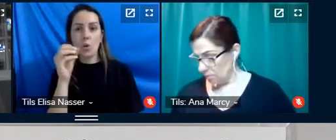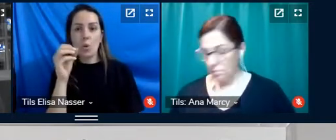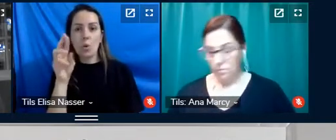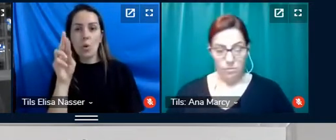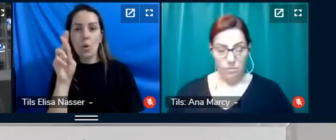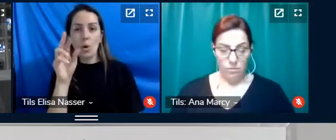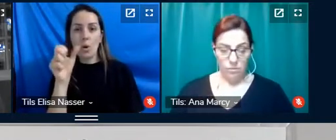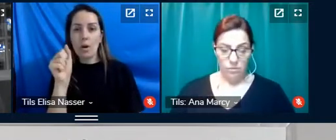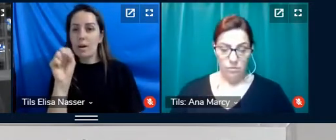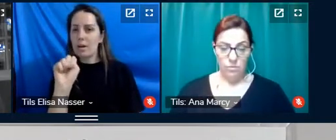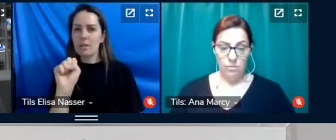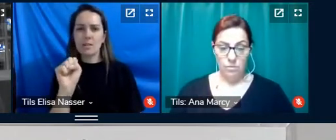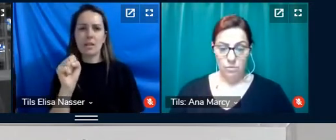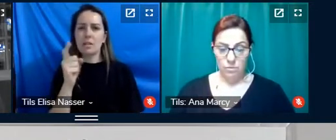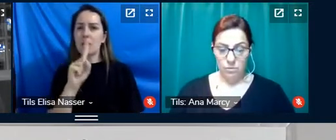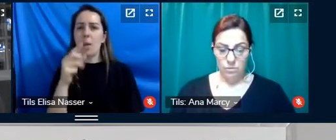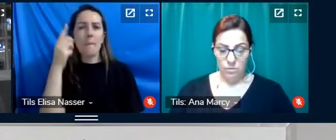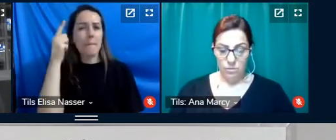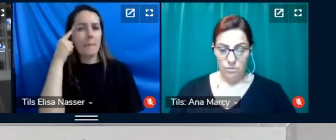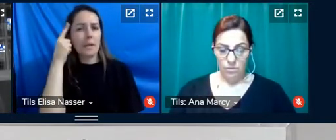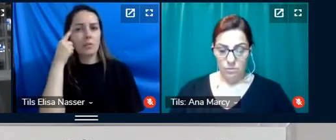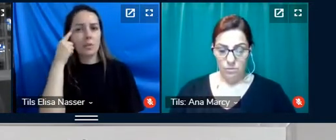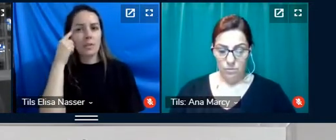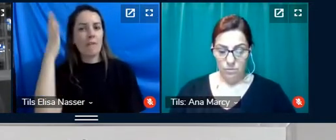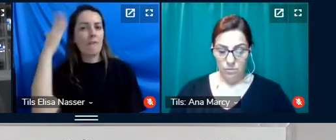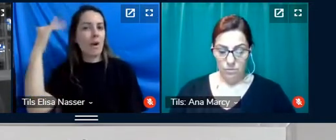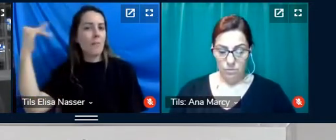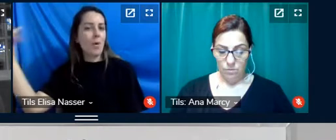O mundo inteiro ia conhecê-lo por causa desse teorema. Né?